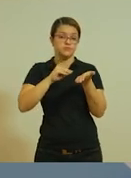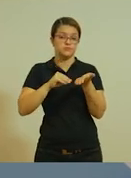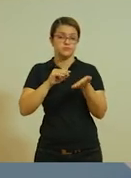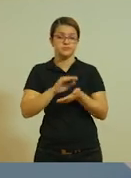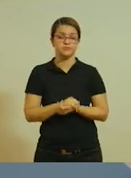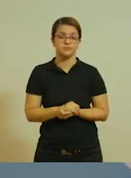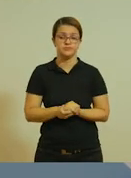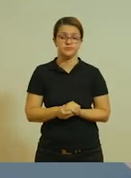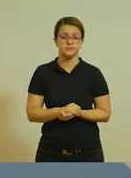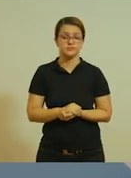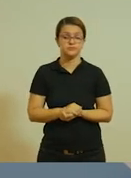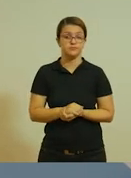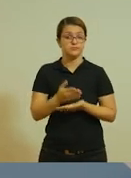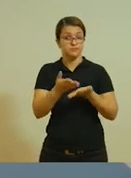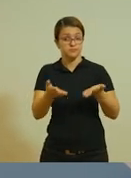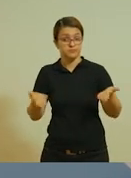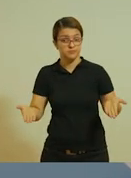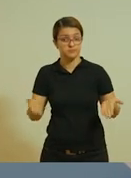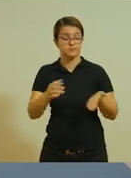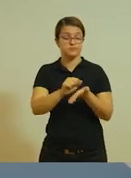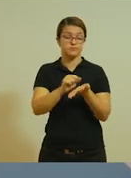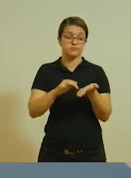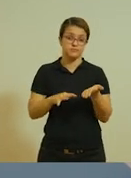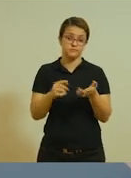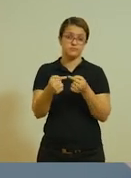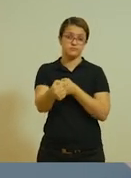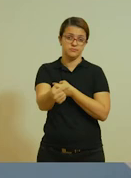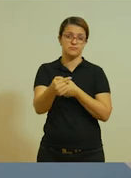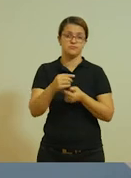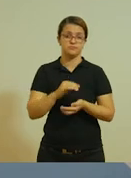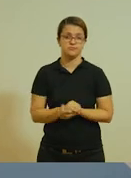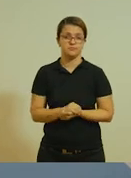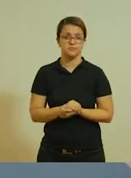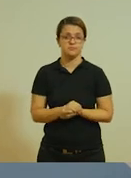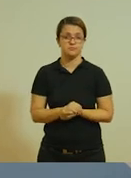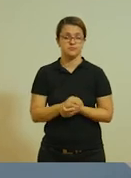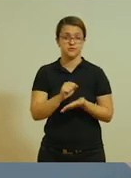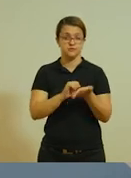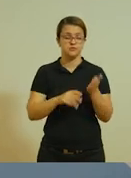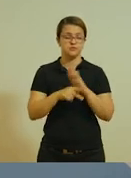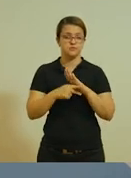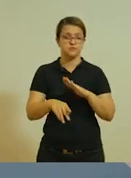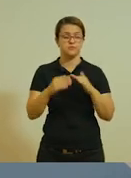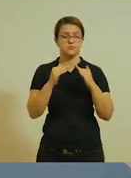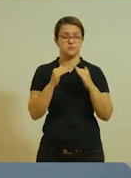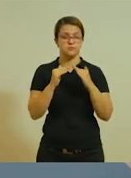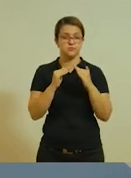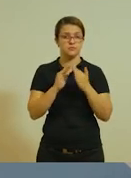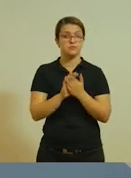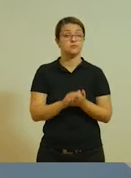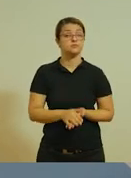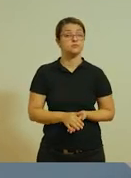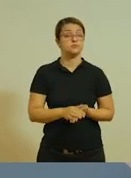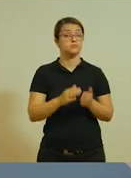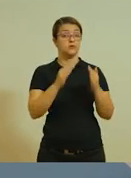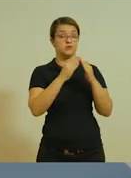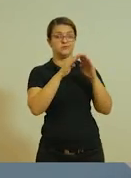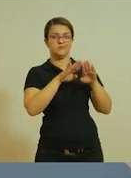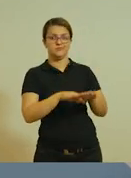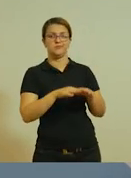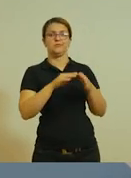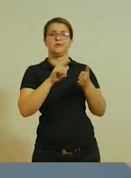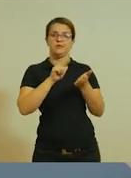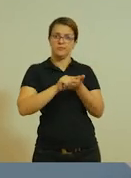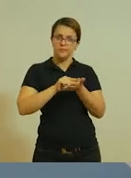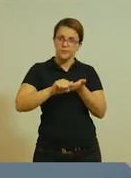realizando. E essas foram as atividades da semana do Lição de Casa. Fiquem em casa,